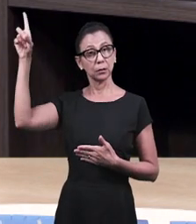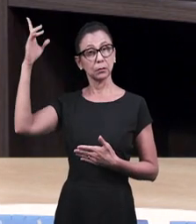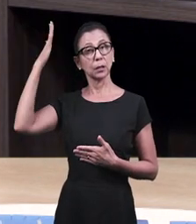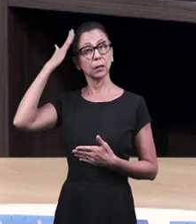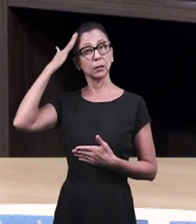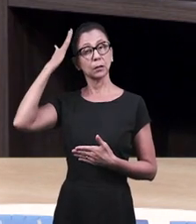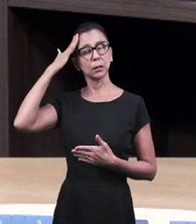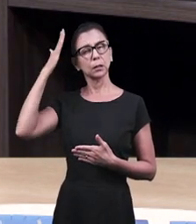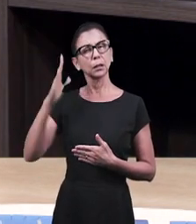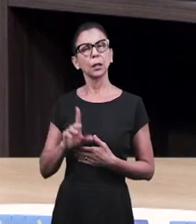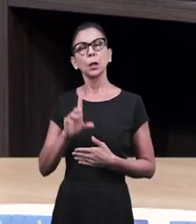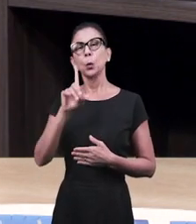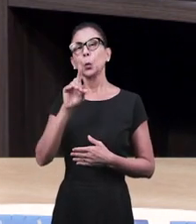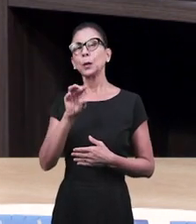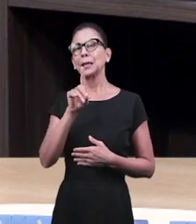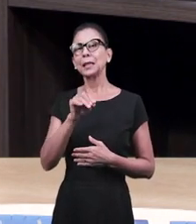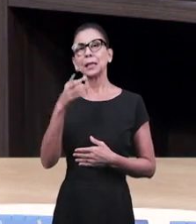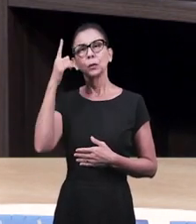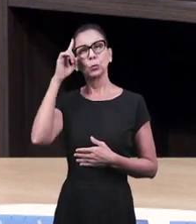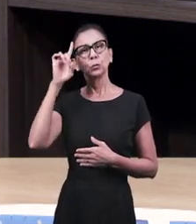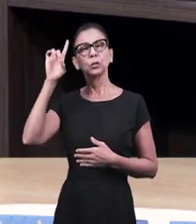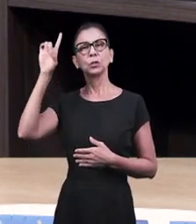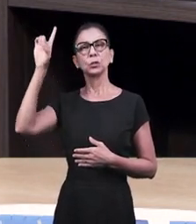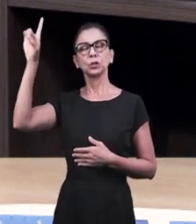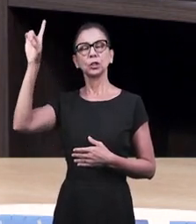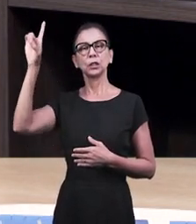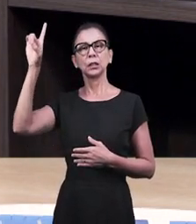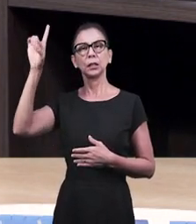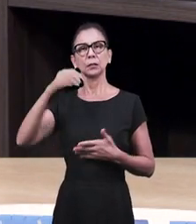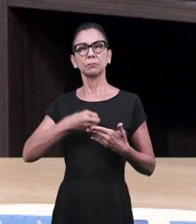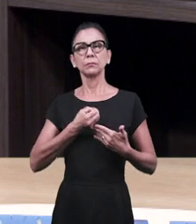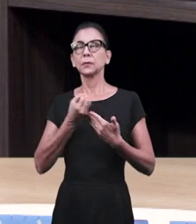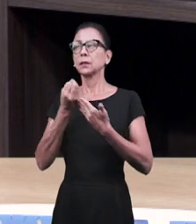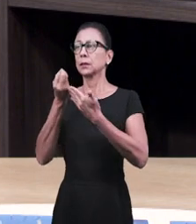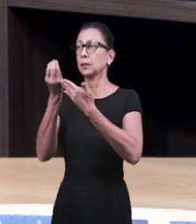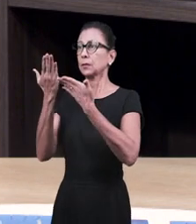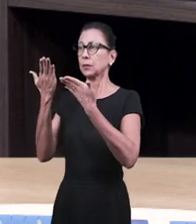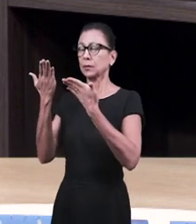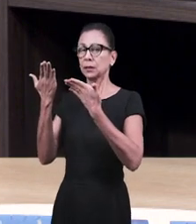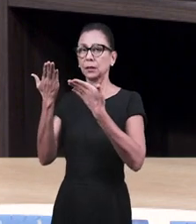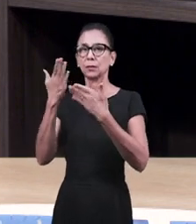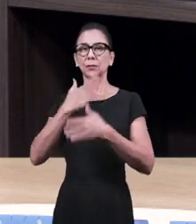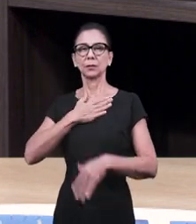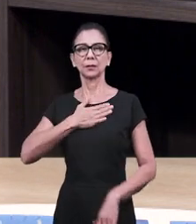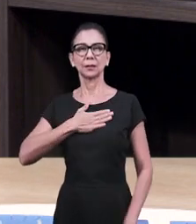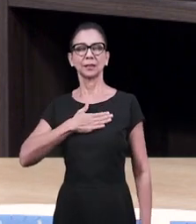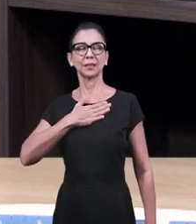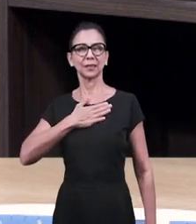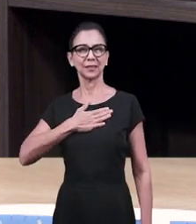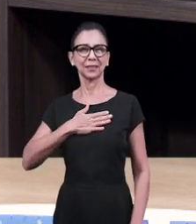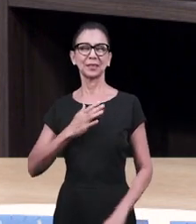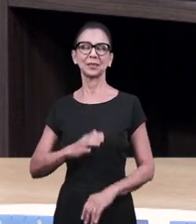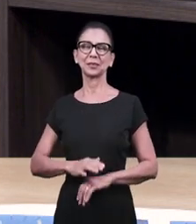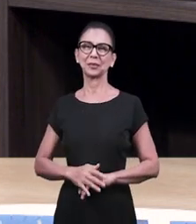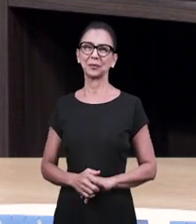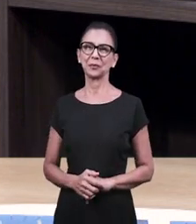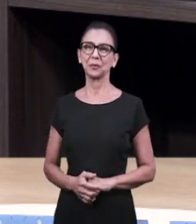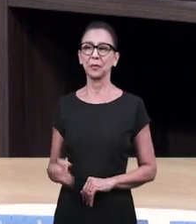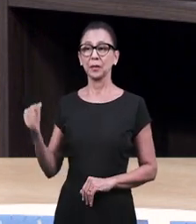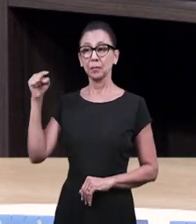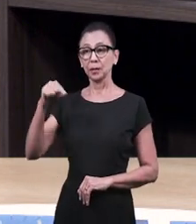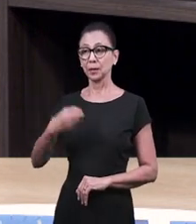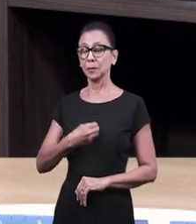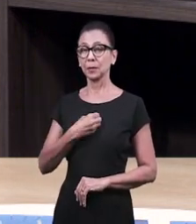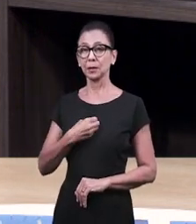palavra diz sobre dia de descanso. E para tratar desse tema, temos mais uma vez aqui conosco a presença do pastor Antônio